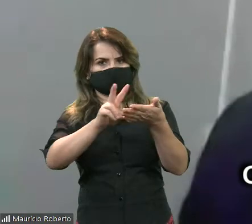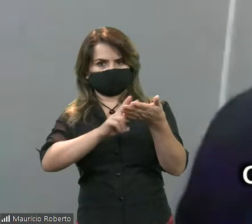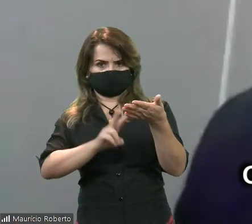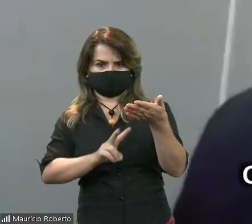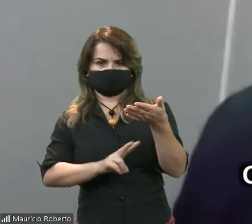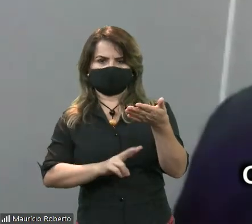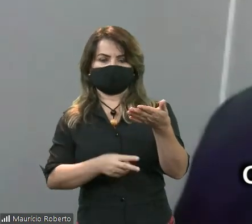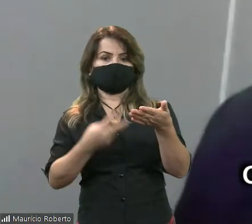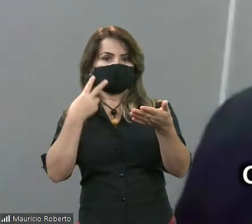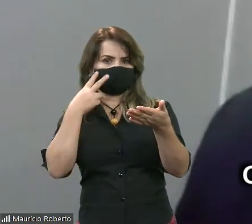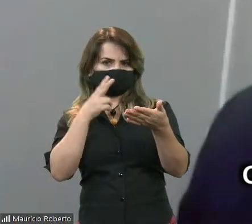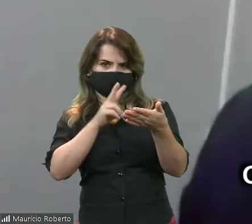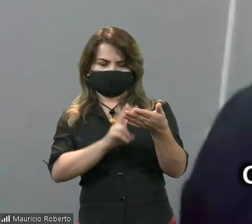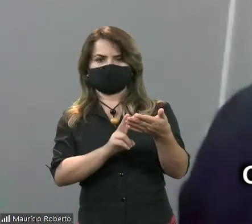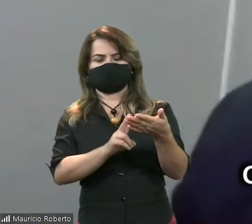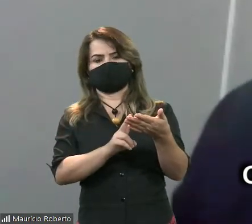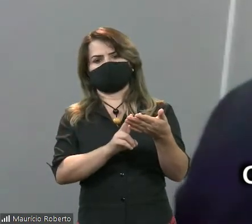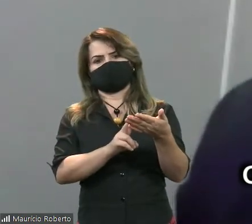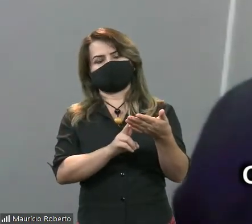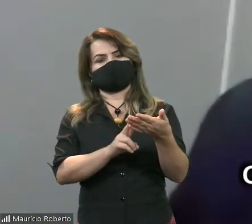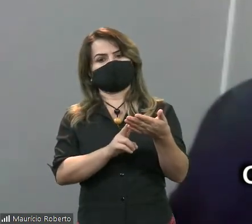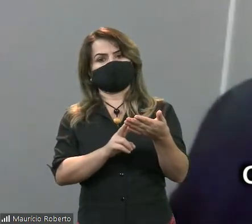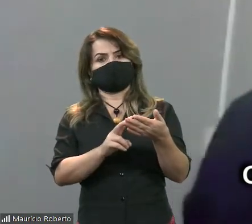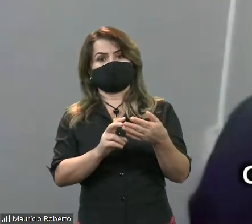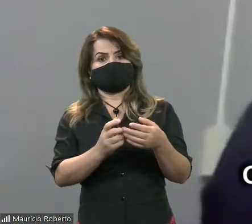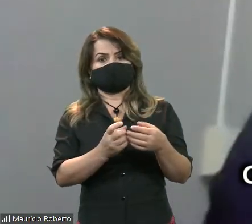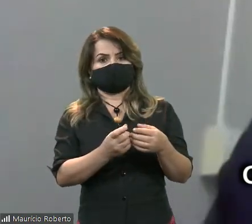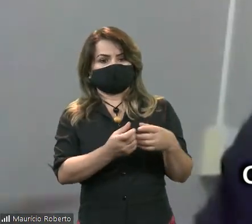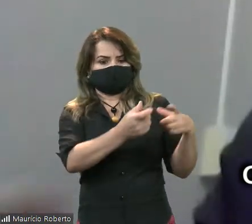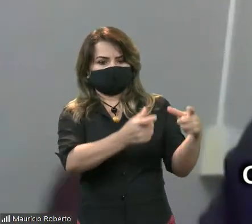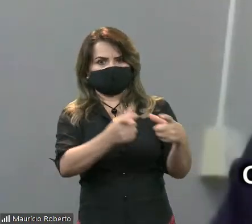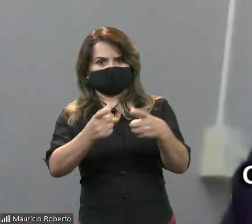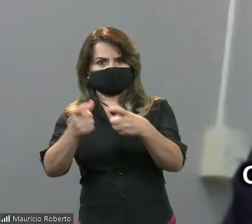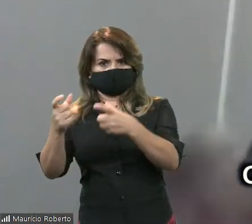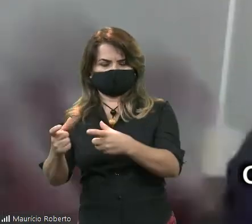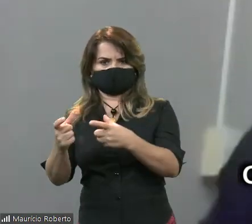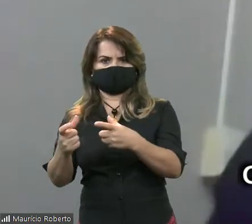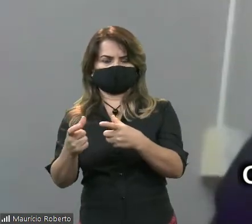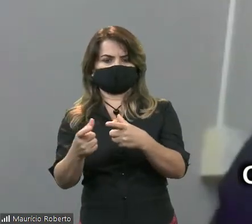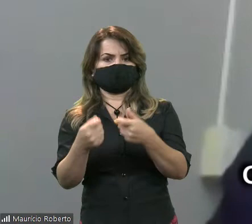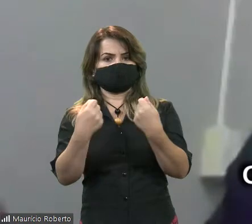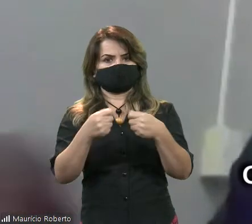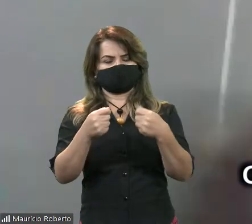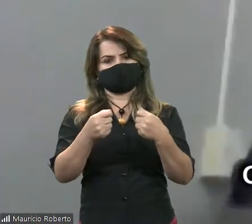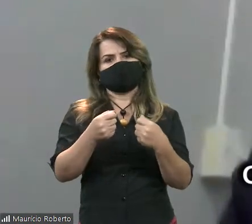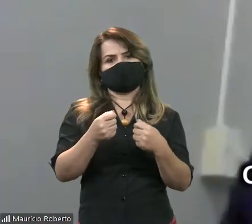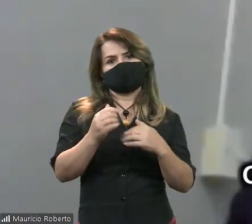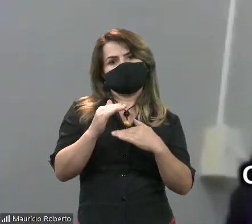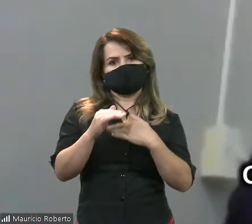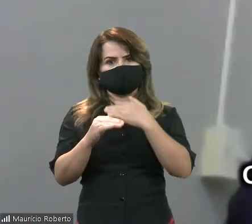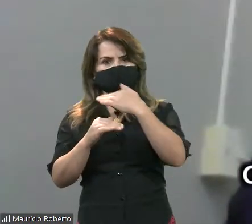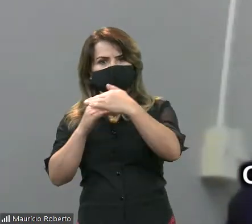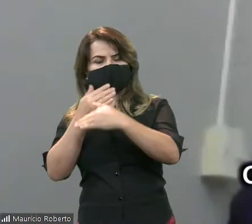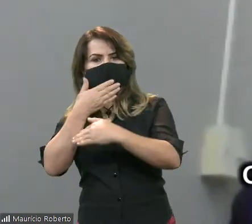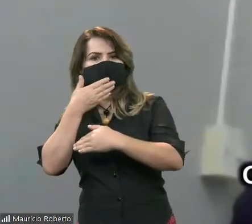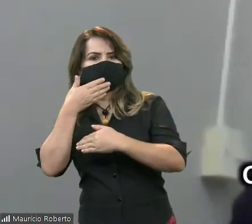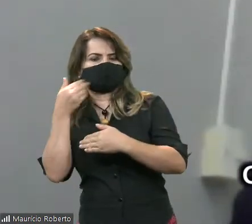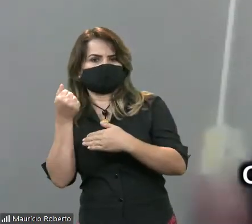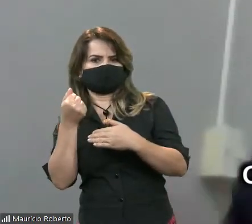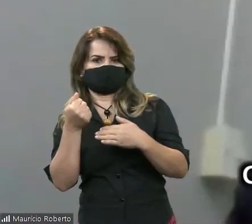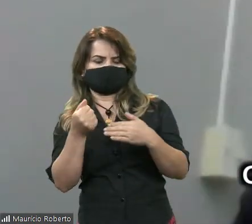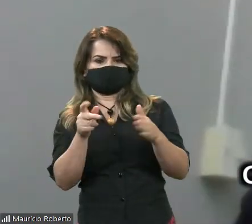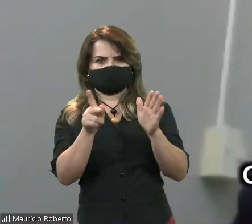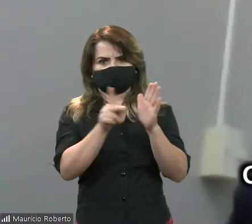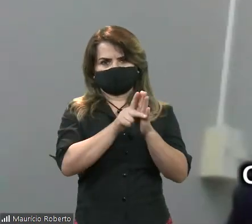interpretação é que cada setor ele deve se aprimorar, cada um na sua secretaria,